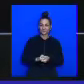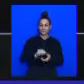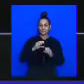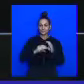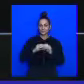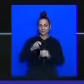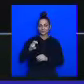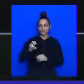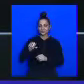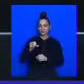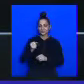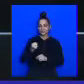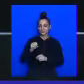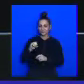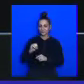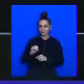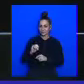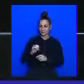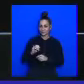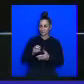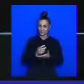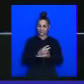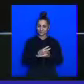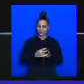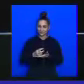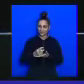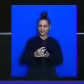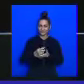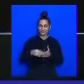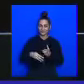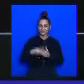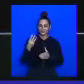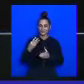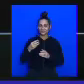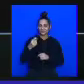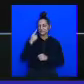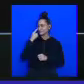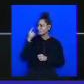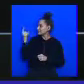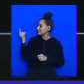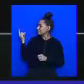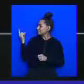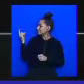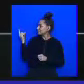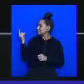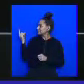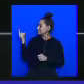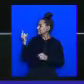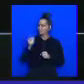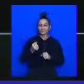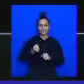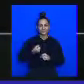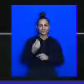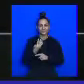Esse é o concurso 5.980 da Quina. Terceiro número sorteado é o 40.